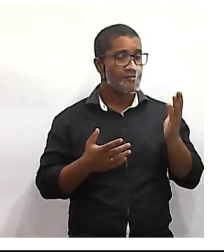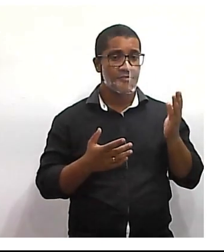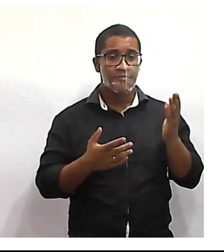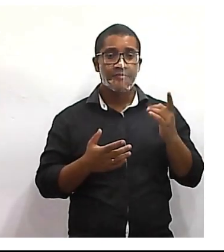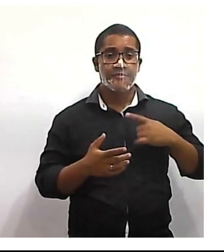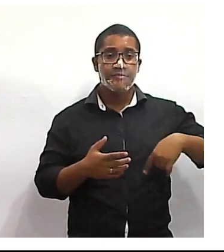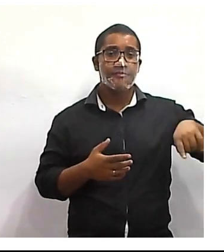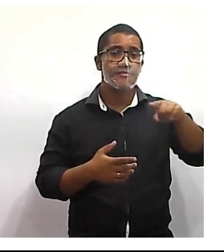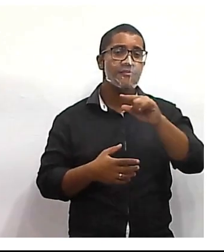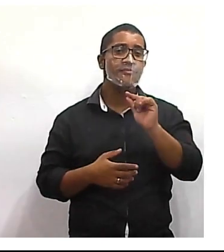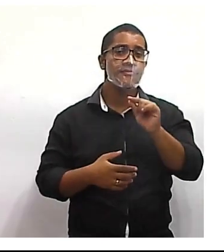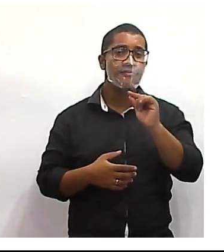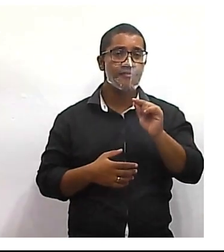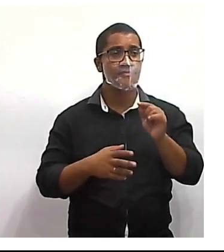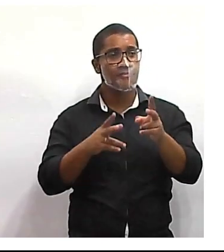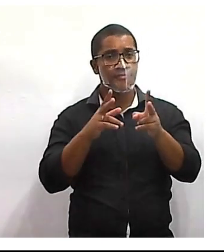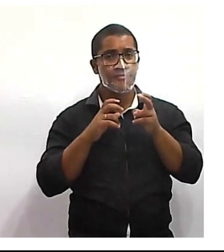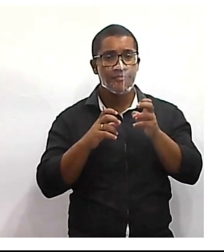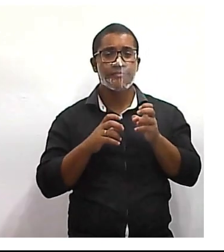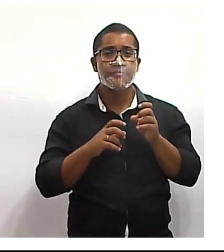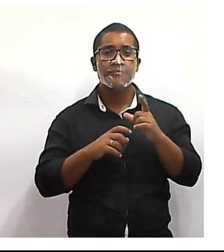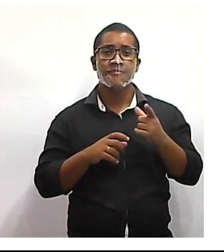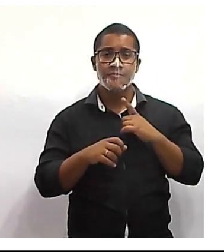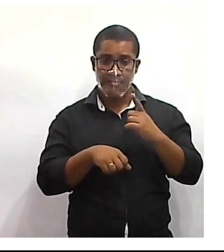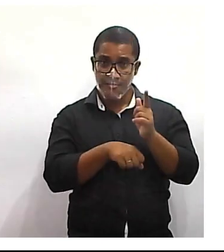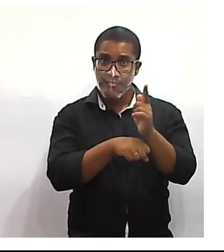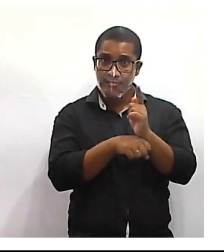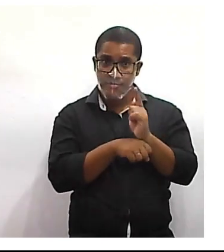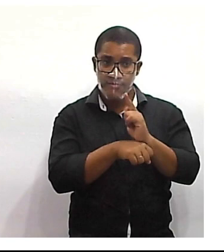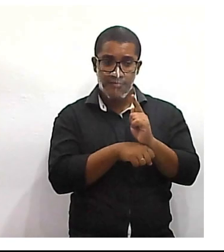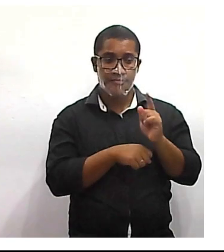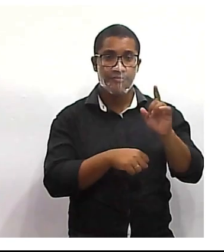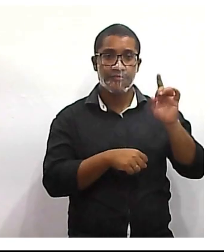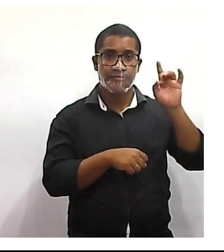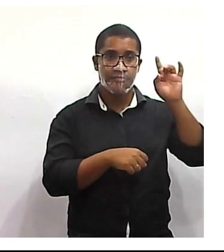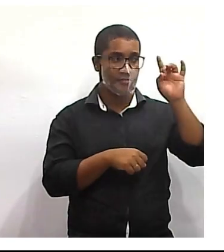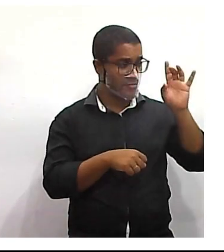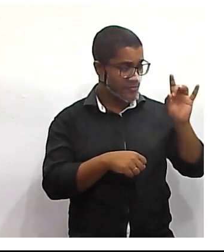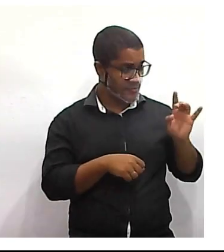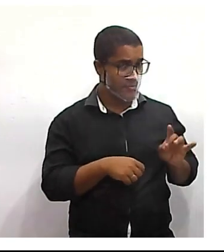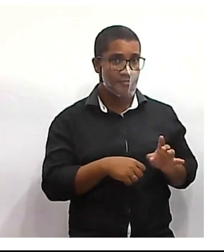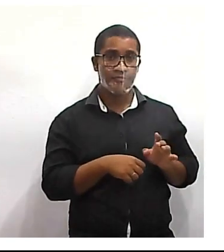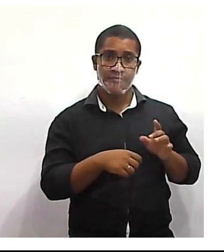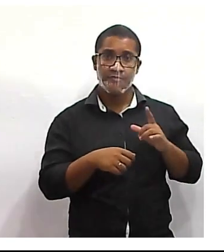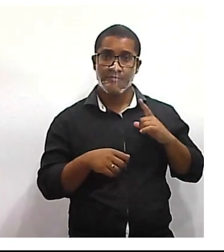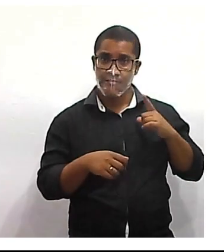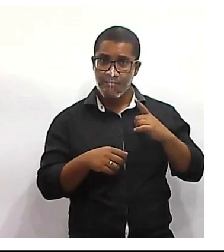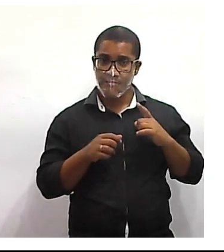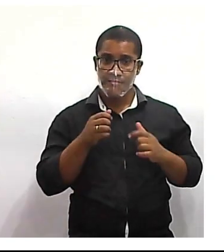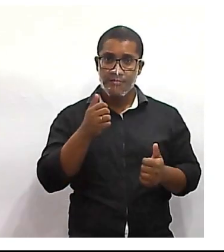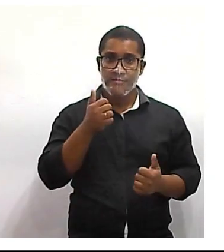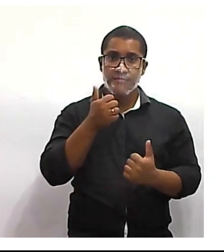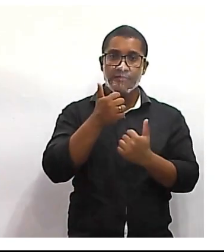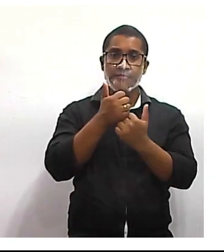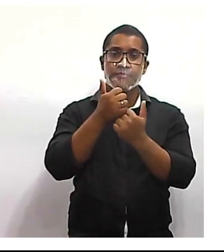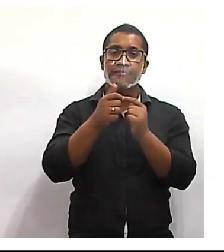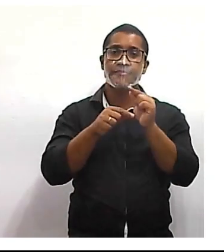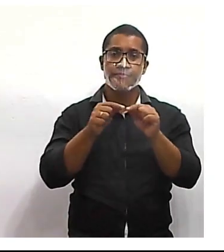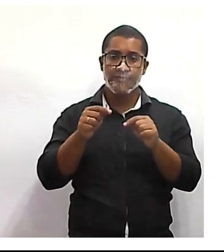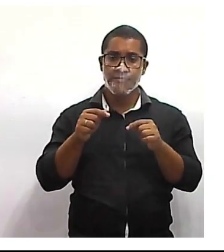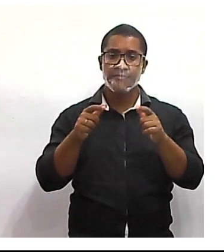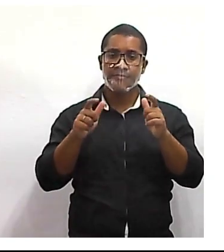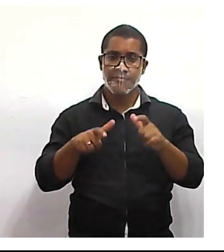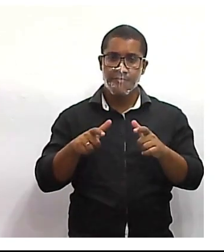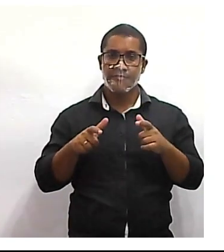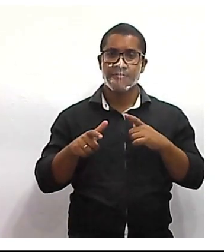ver mais adiante que a gestão vai se apoiar em órgãos